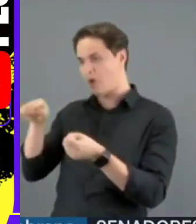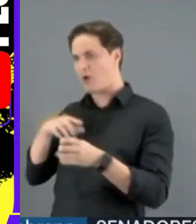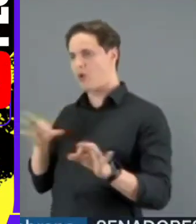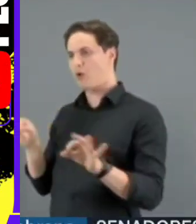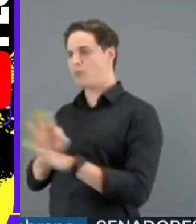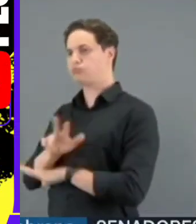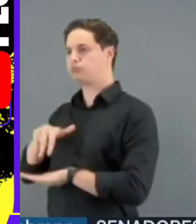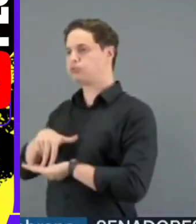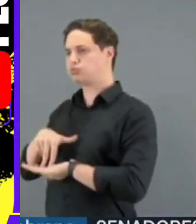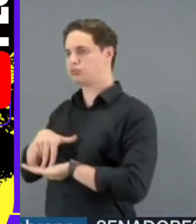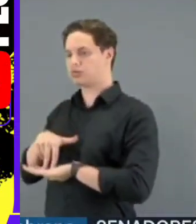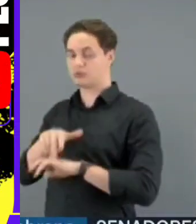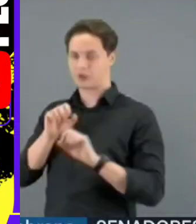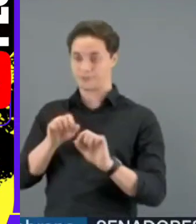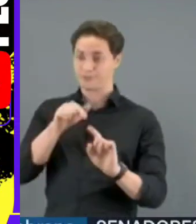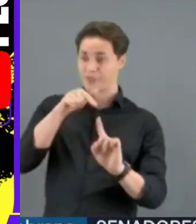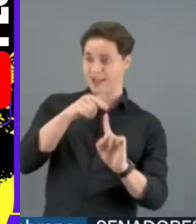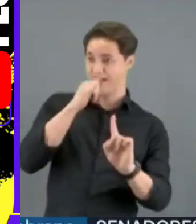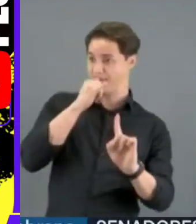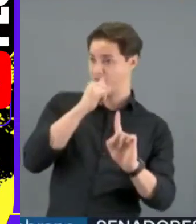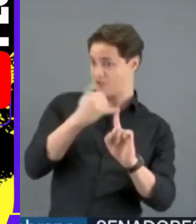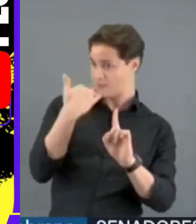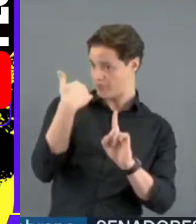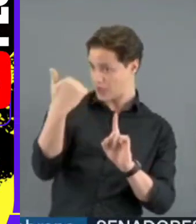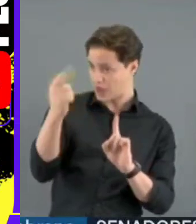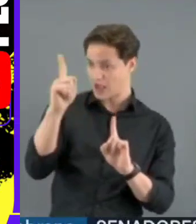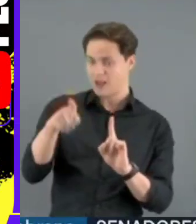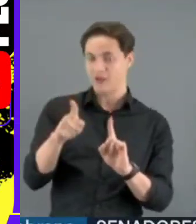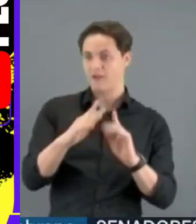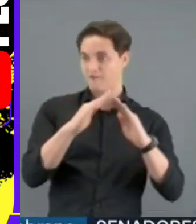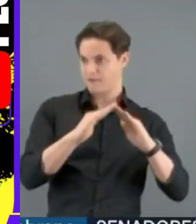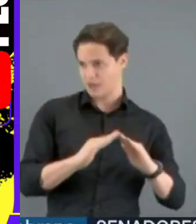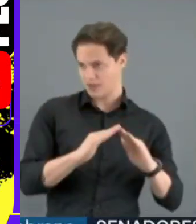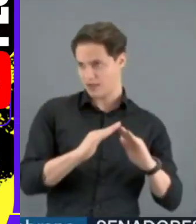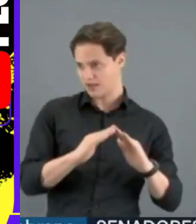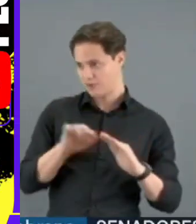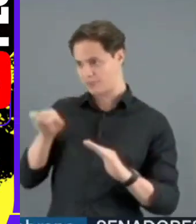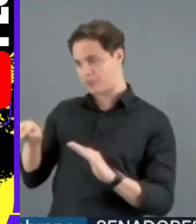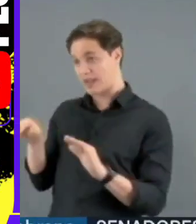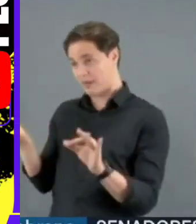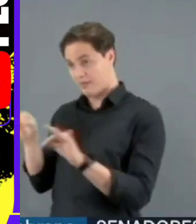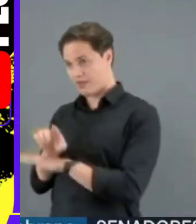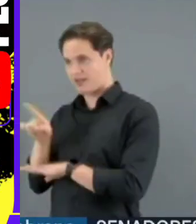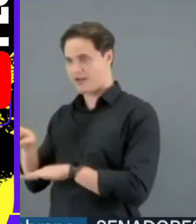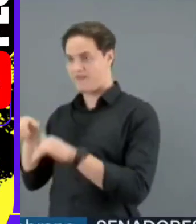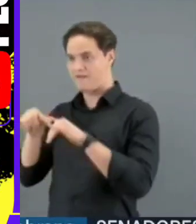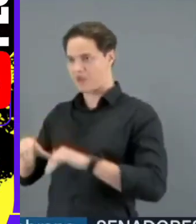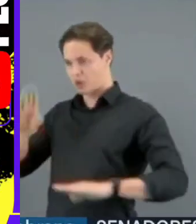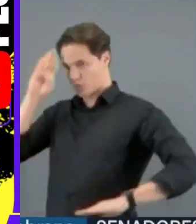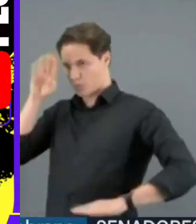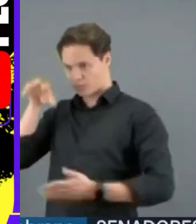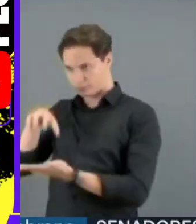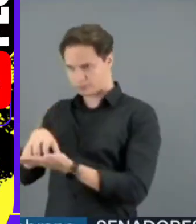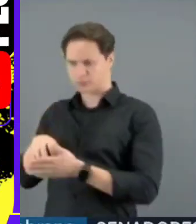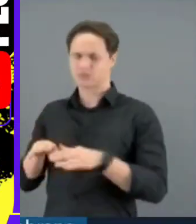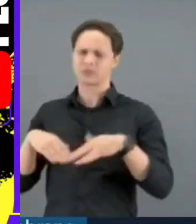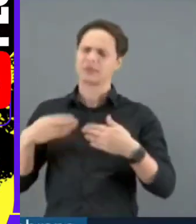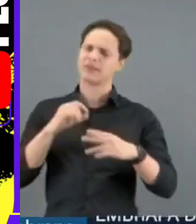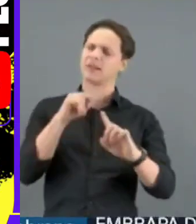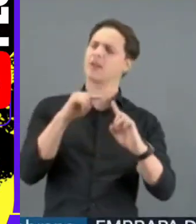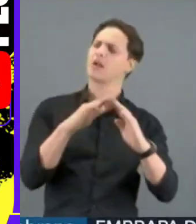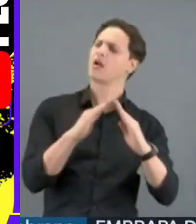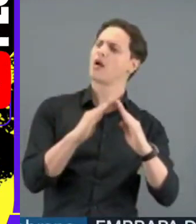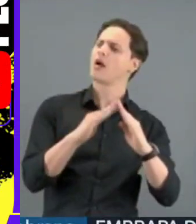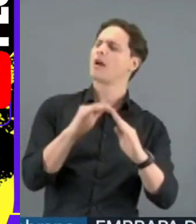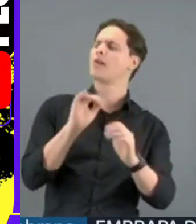ele permanece em casa. O efetivo de prontidão, ele permanece no quartel. De prontidão, ele chegaria em quanto tempo, choque, BOP, o efetivo completo?